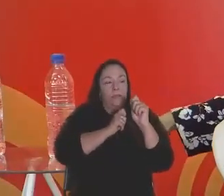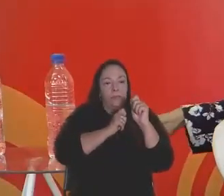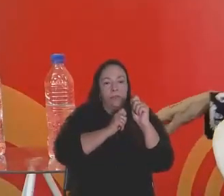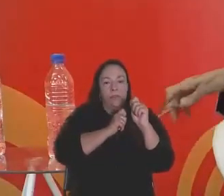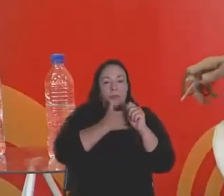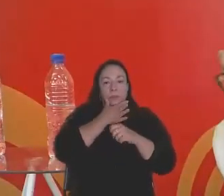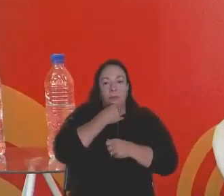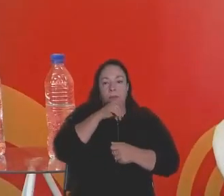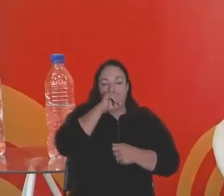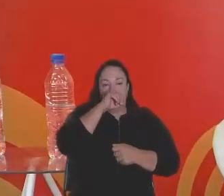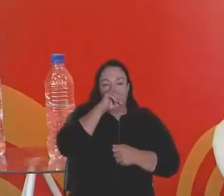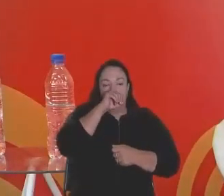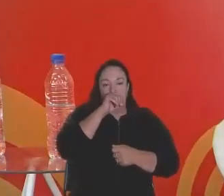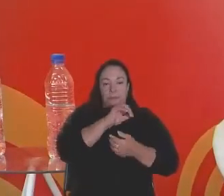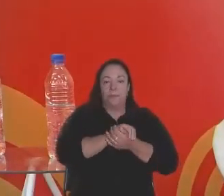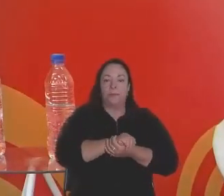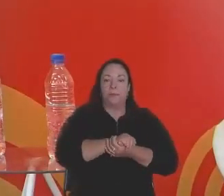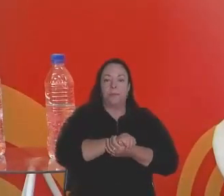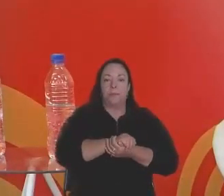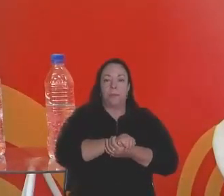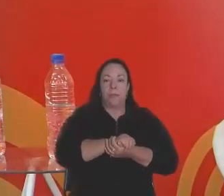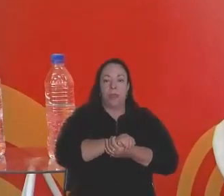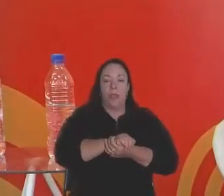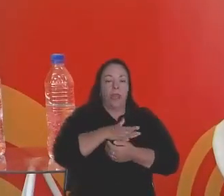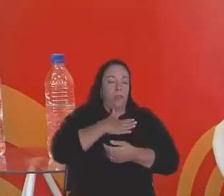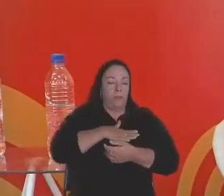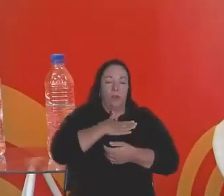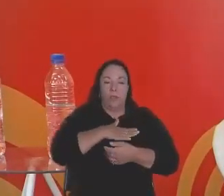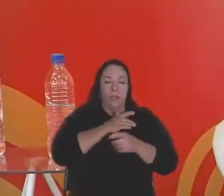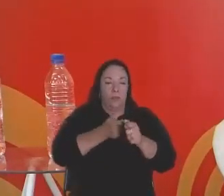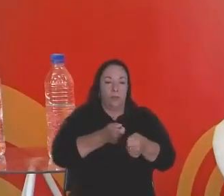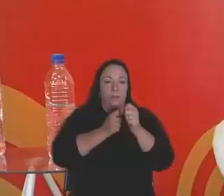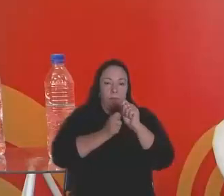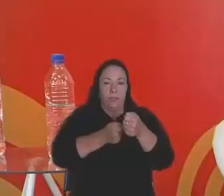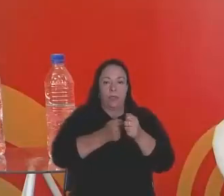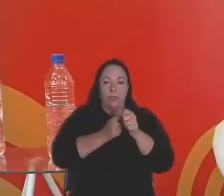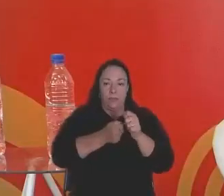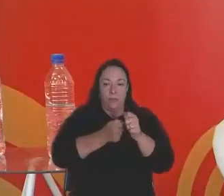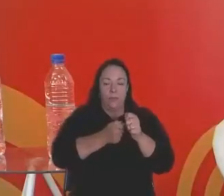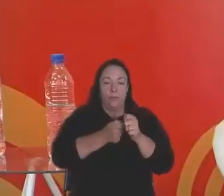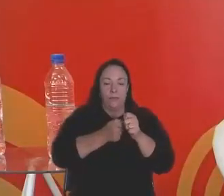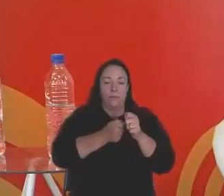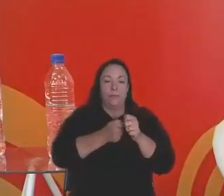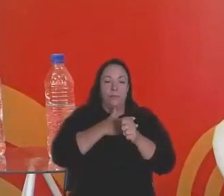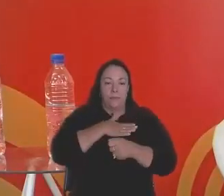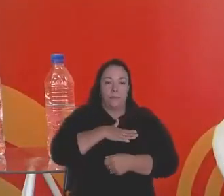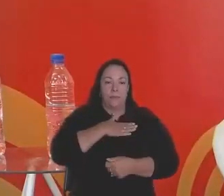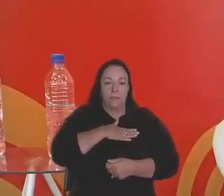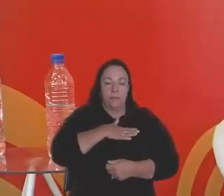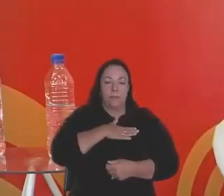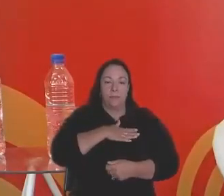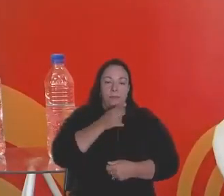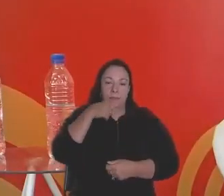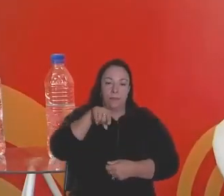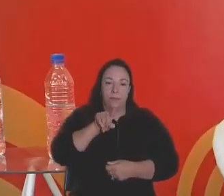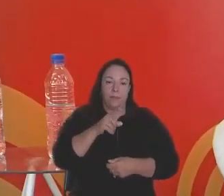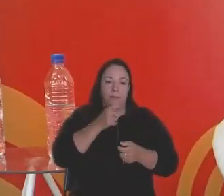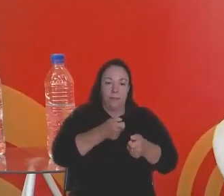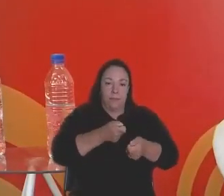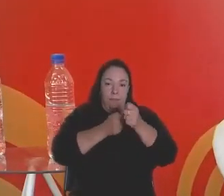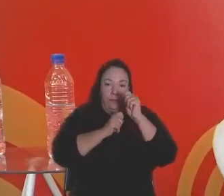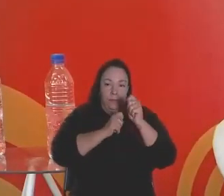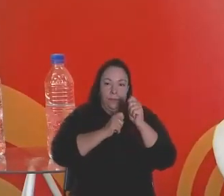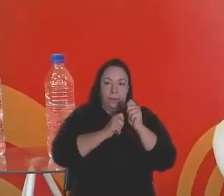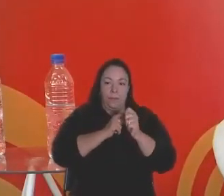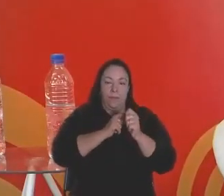pai, apesar de não ser um exímio pescador e não gostar muito, mas sempre incentivou, né, a gente pescar.